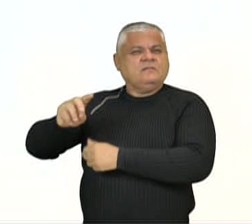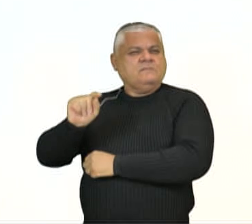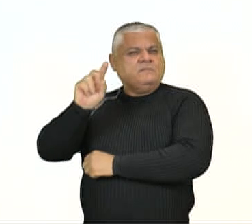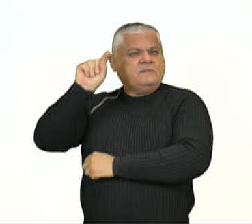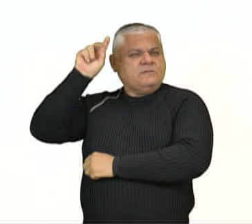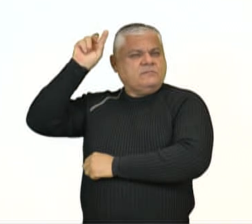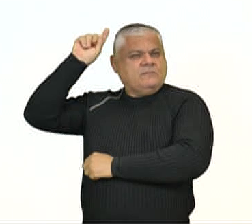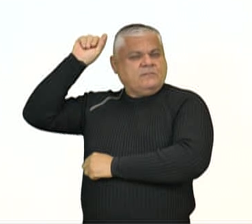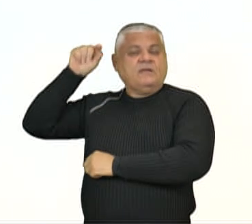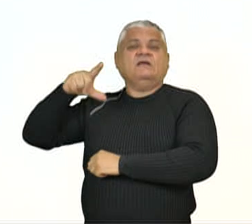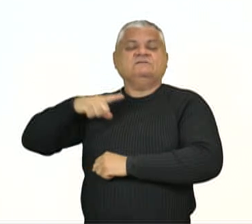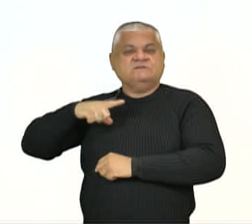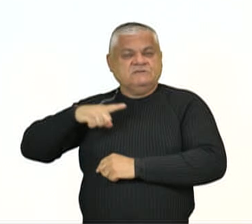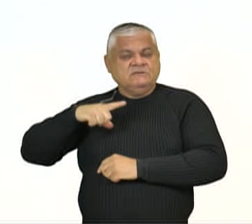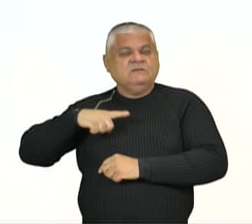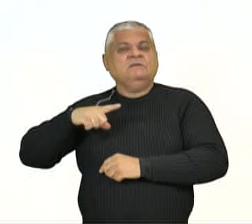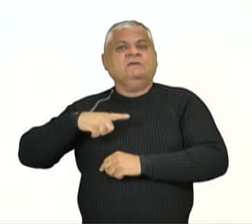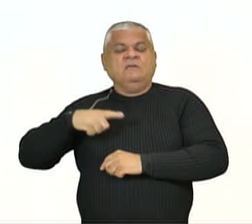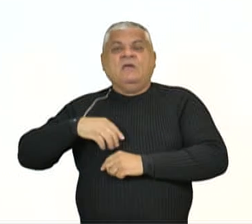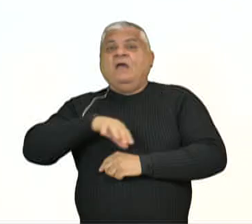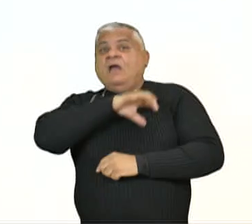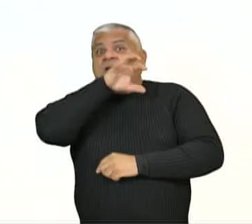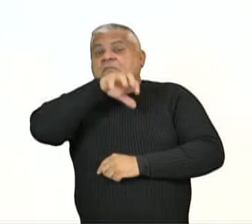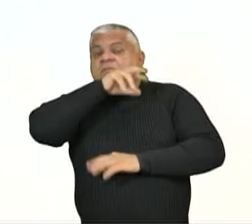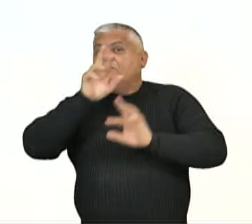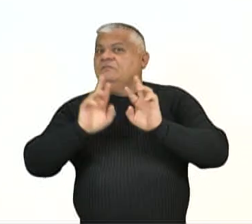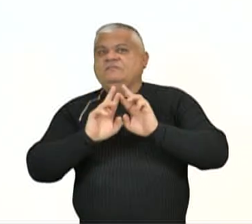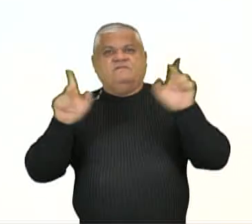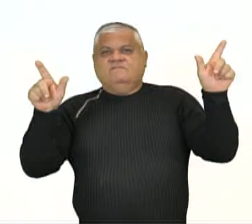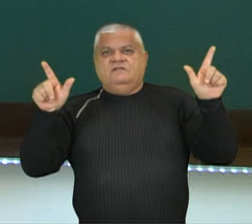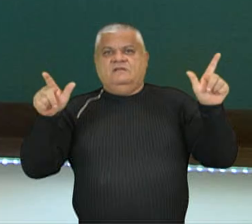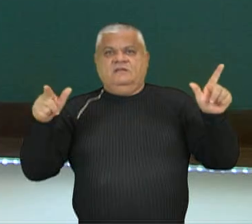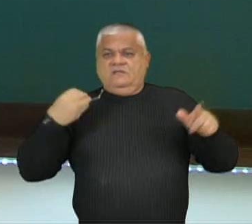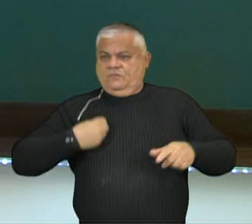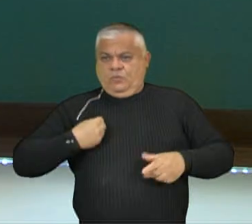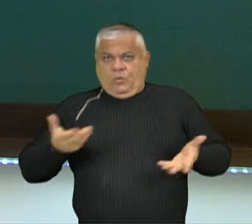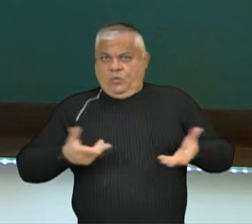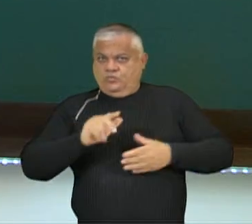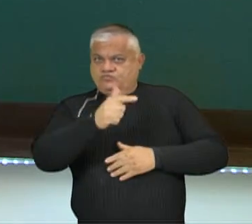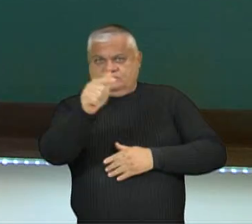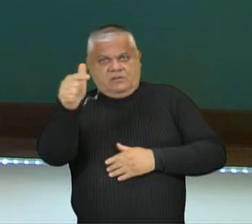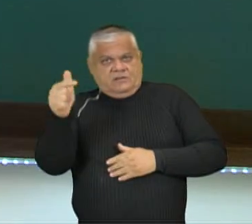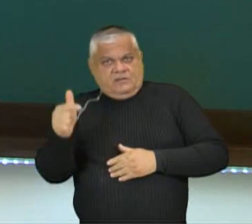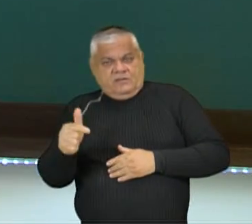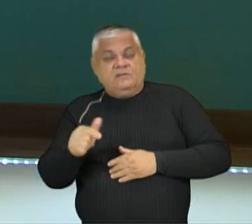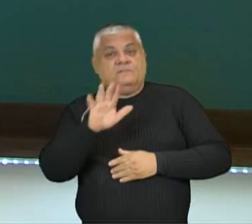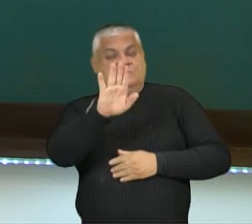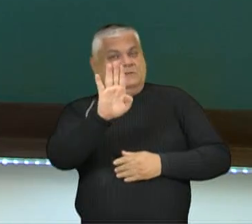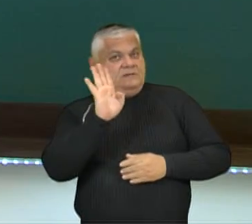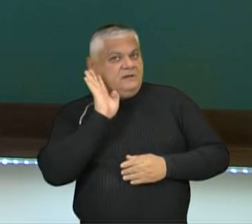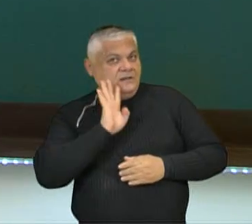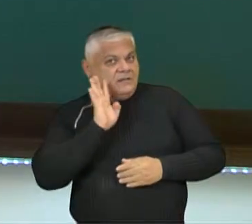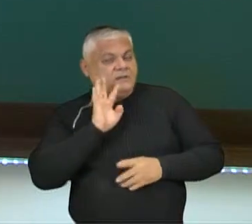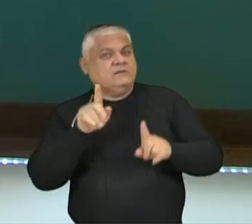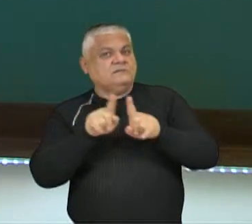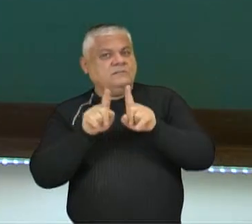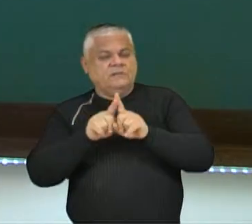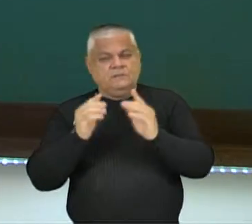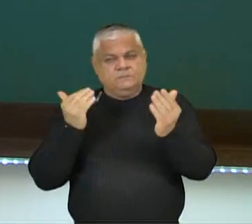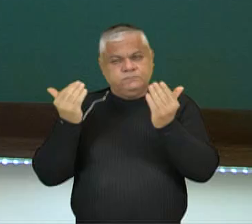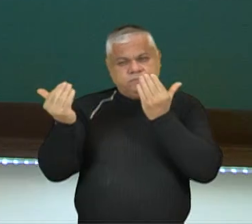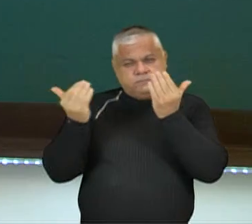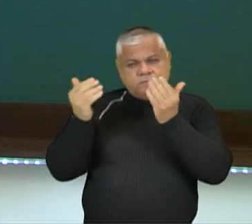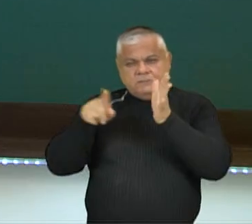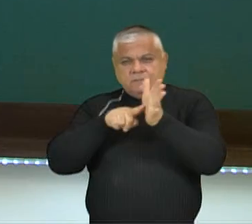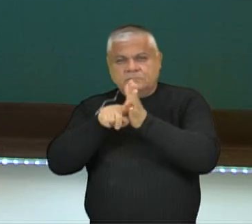passado, habitado por seres bem diferentes do que a gente vê hoje em dia. Mas é muito legal também que, ao analisar